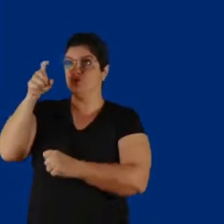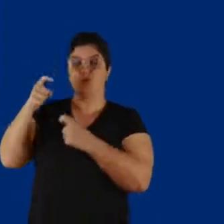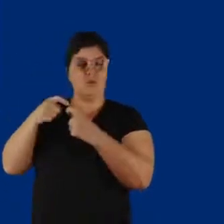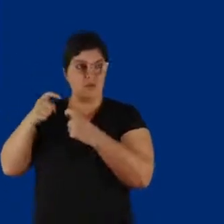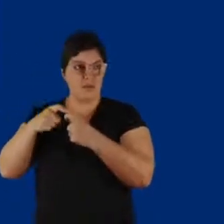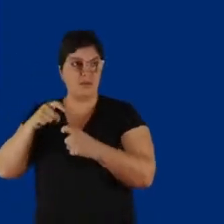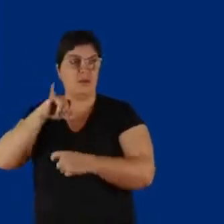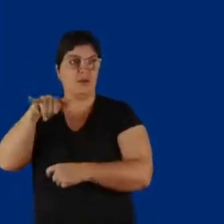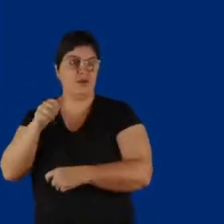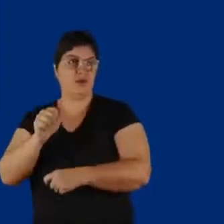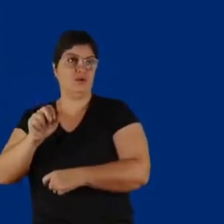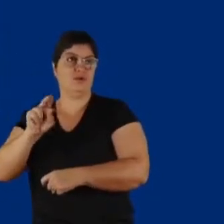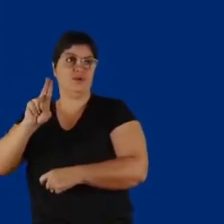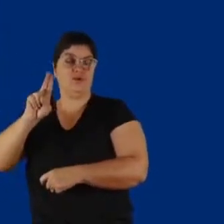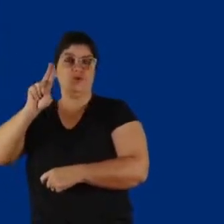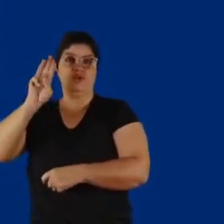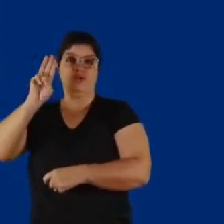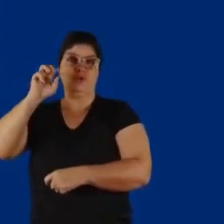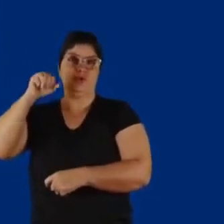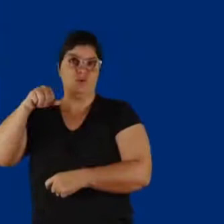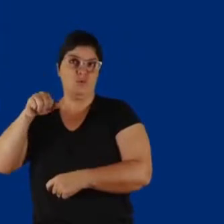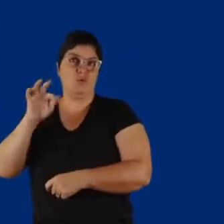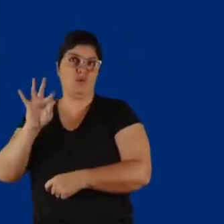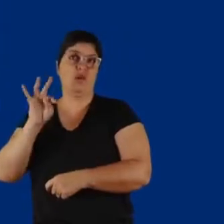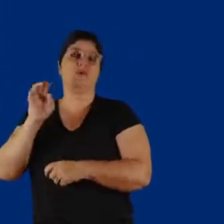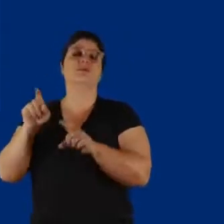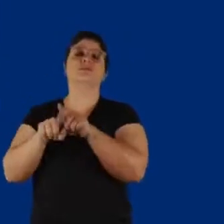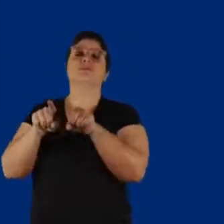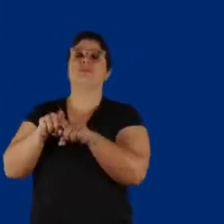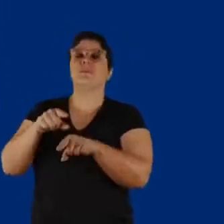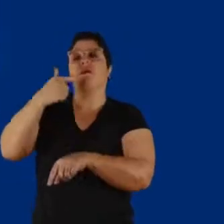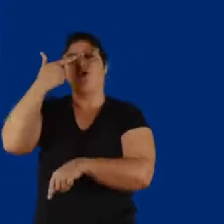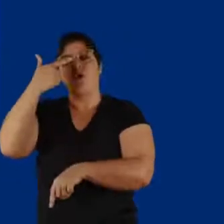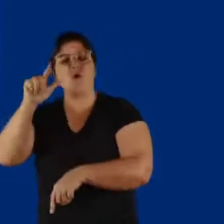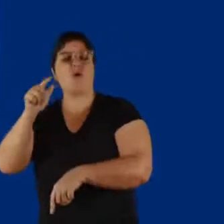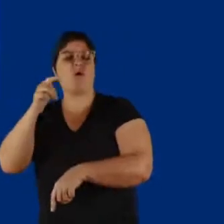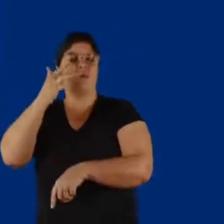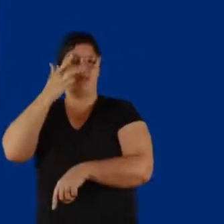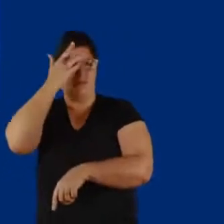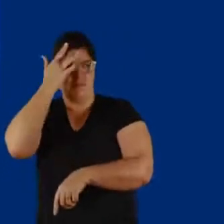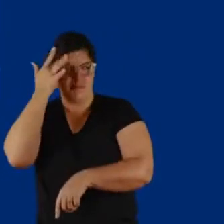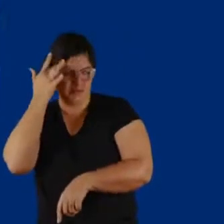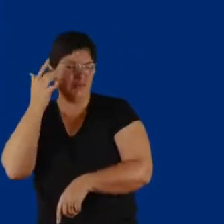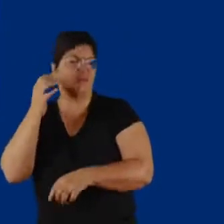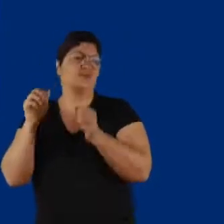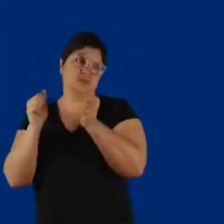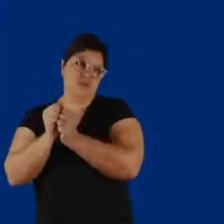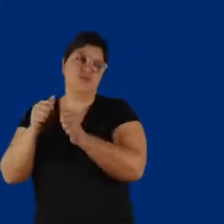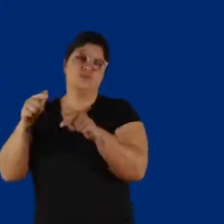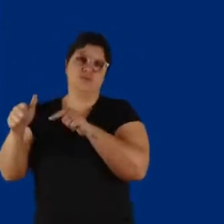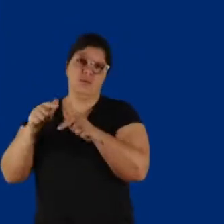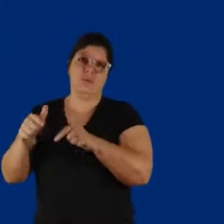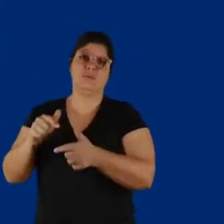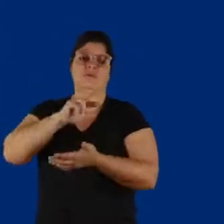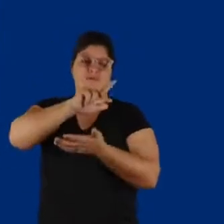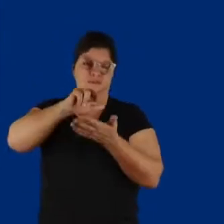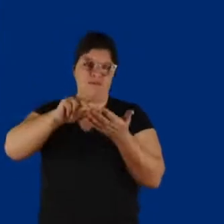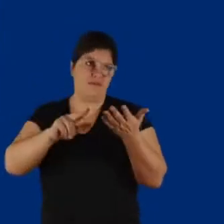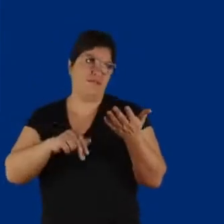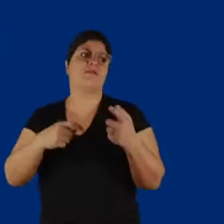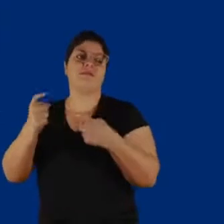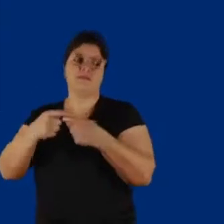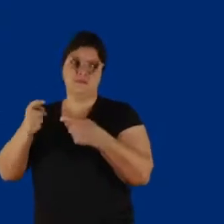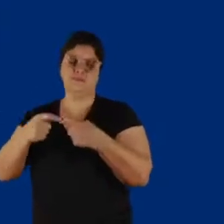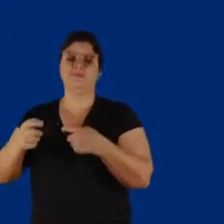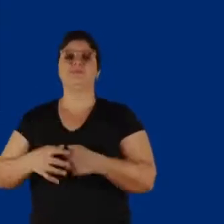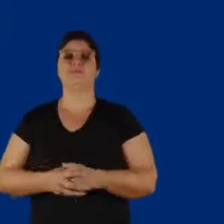como outros exemplos, como o Frederick Hicklin, que ela vai falar, como a própria doutora Anísio da Silveira, o próprio doutor Osório César.